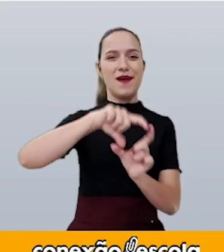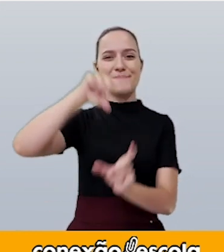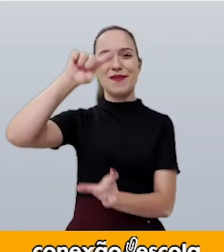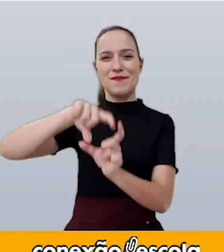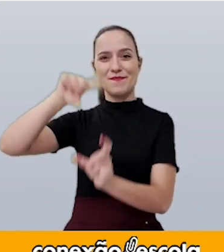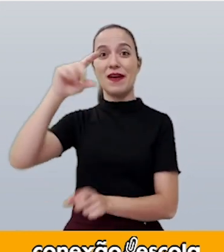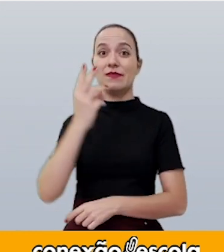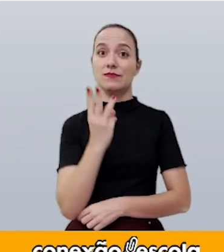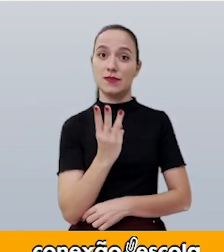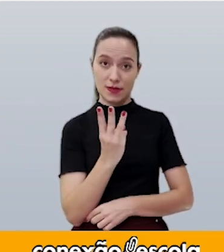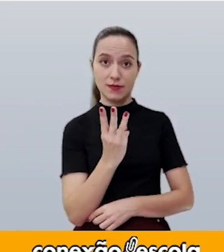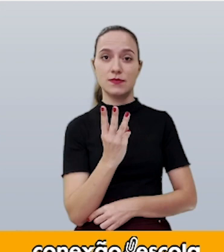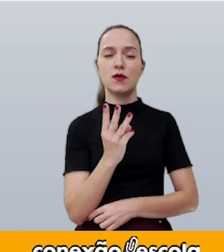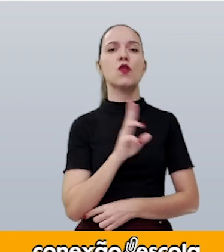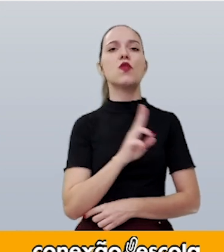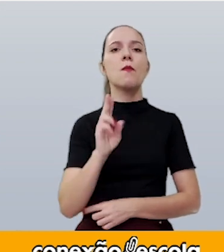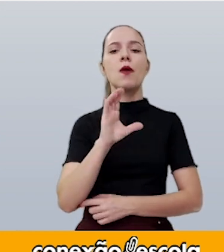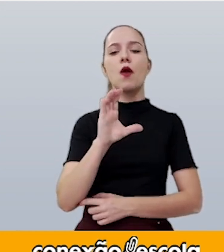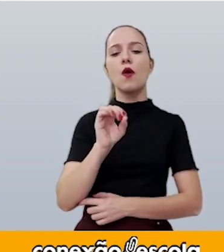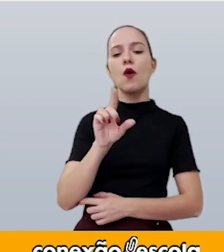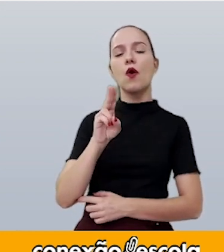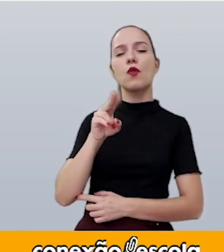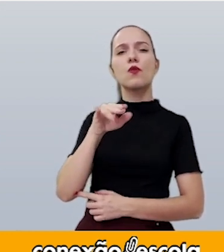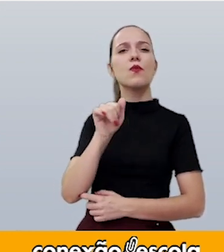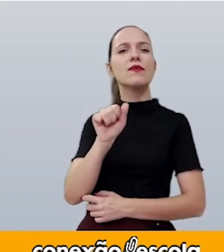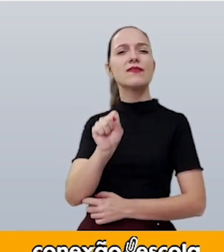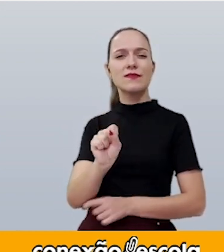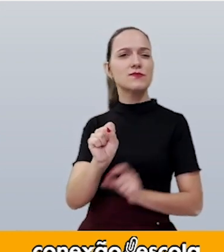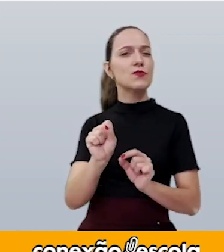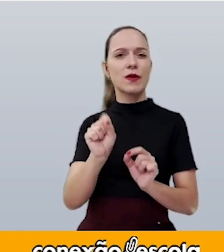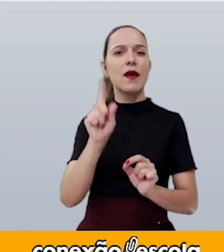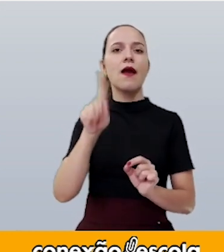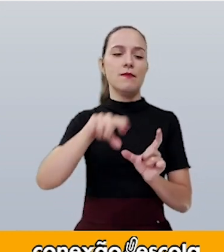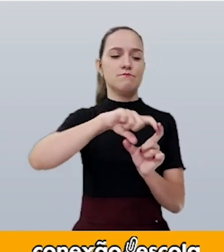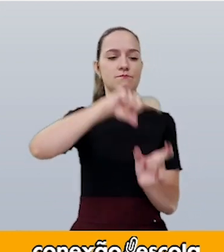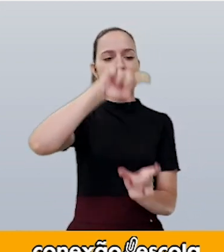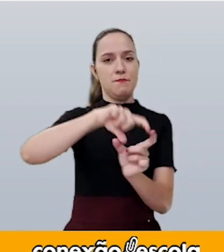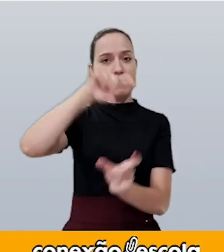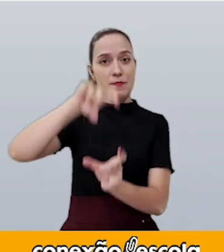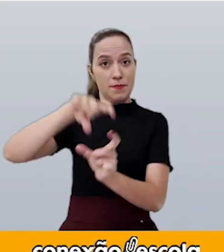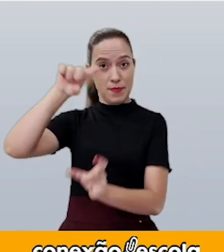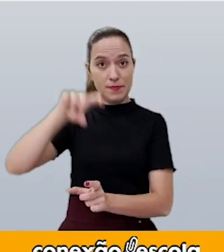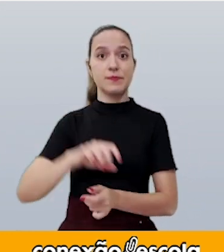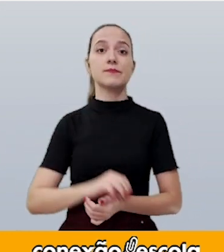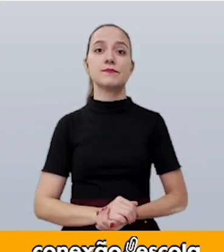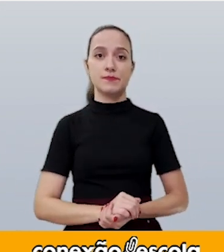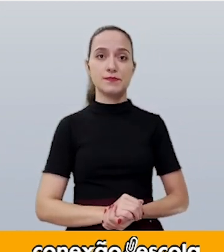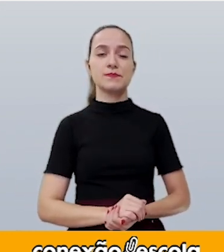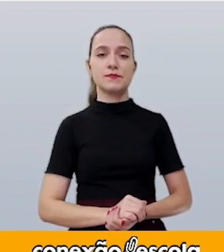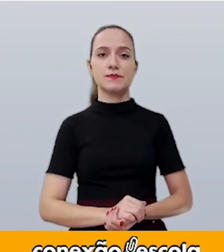As colunas são essas células na vertical.